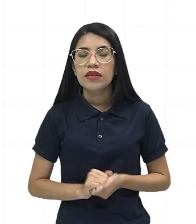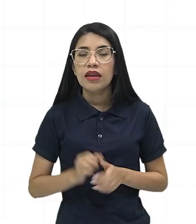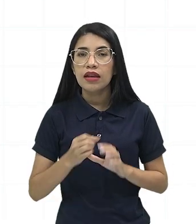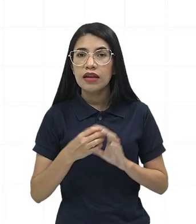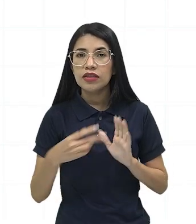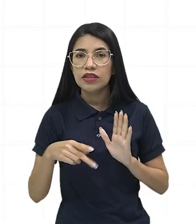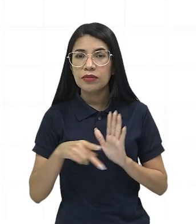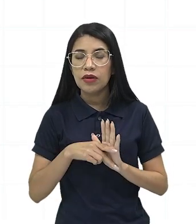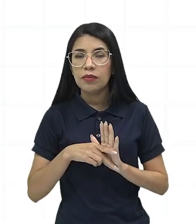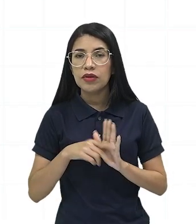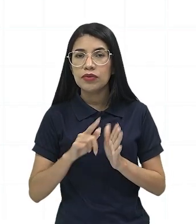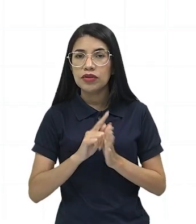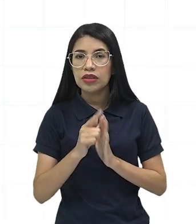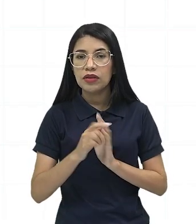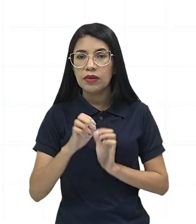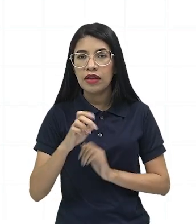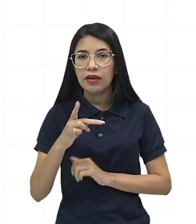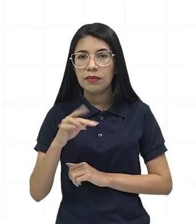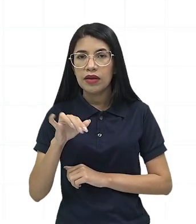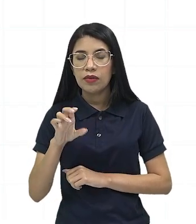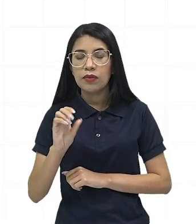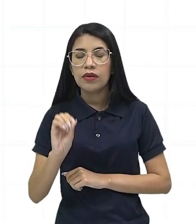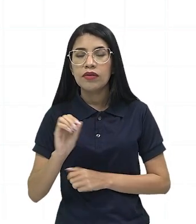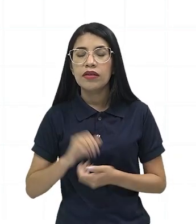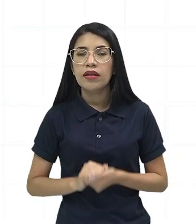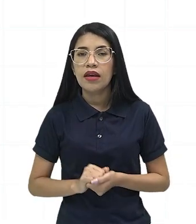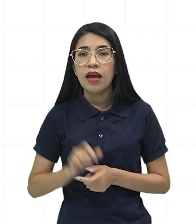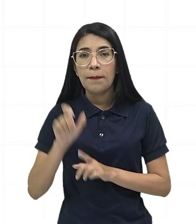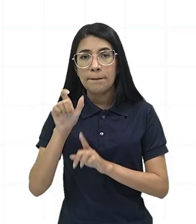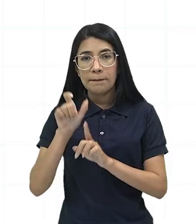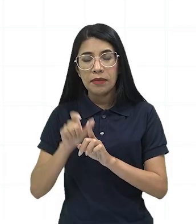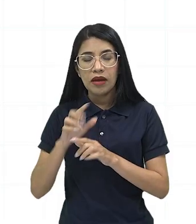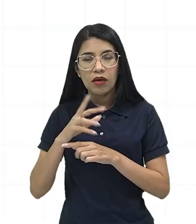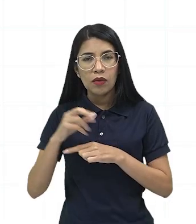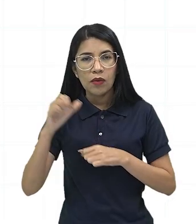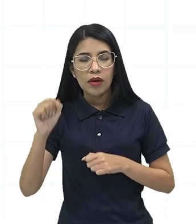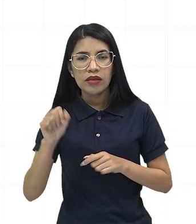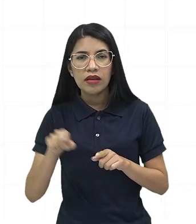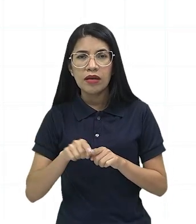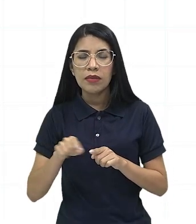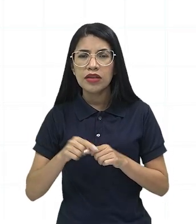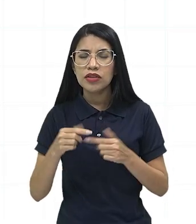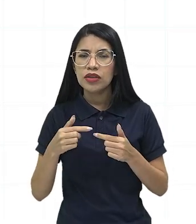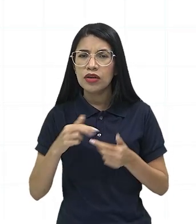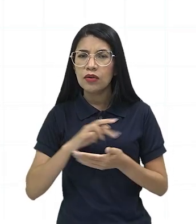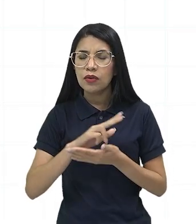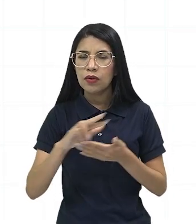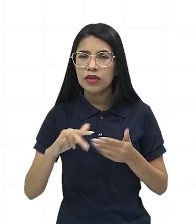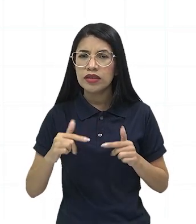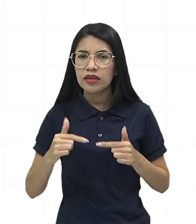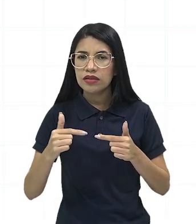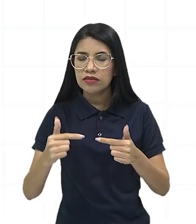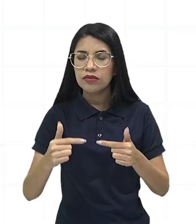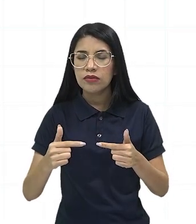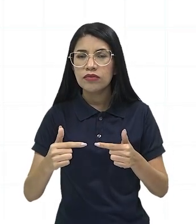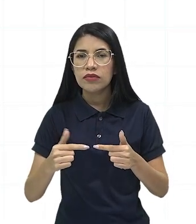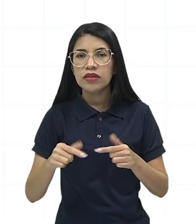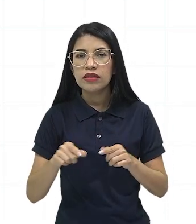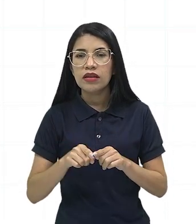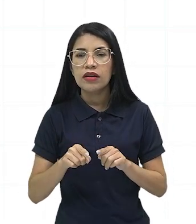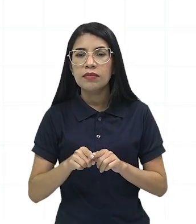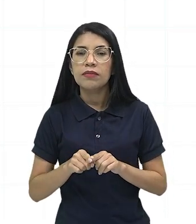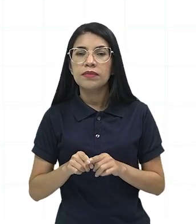características do gênero épico, que é a aventura de um herói e suas façanhas guerreiras, tendo como pano de fundo a história de povos